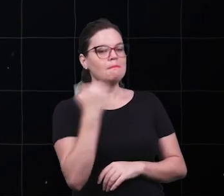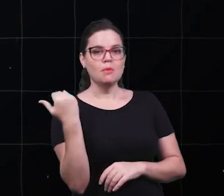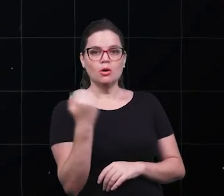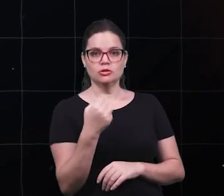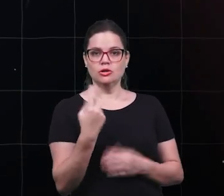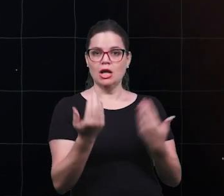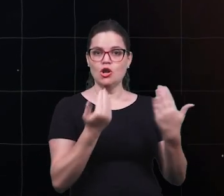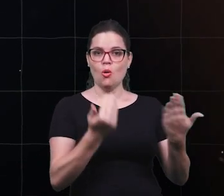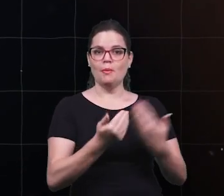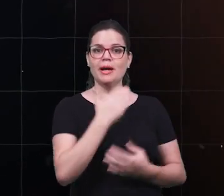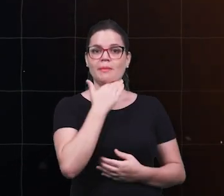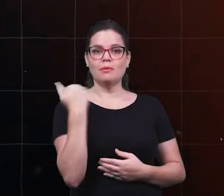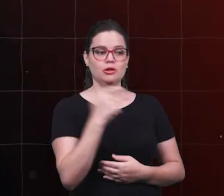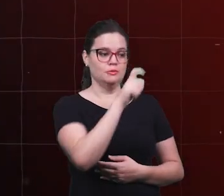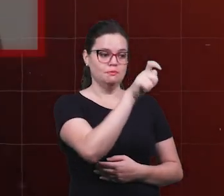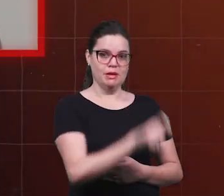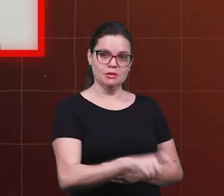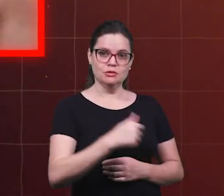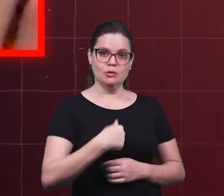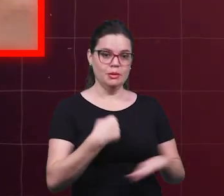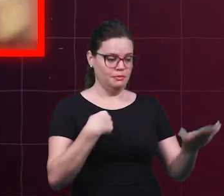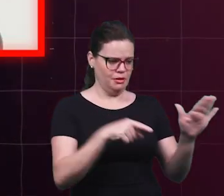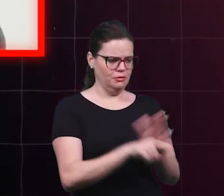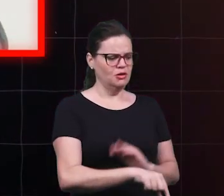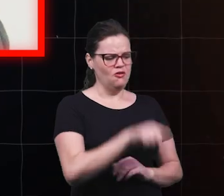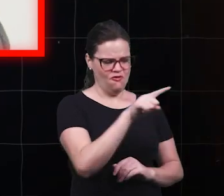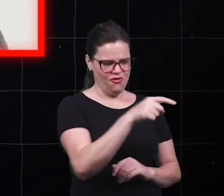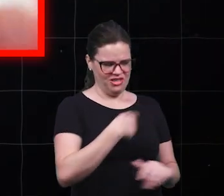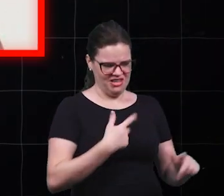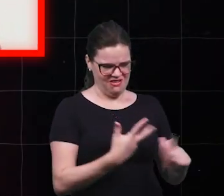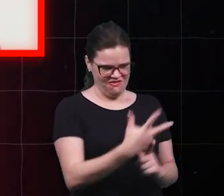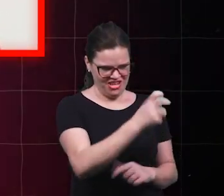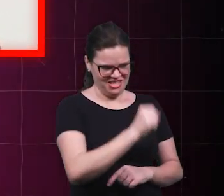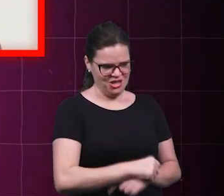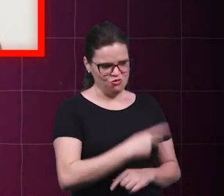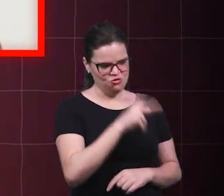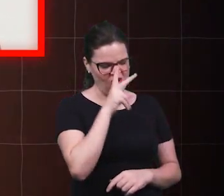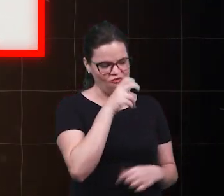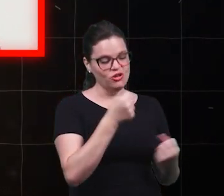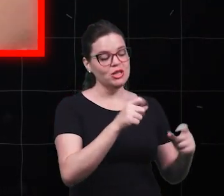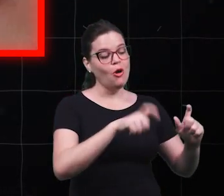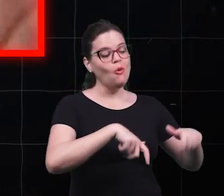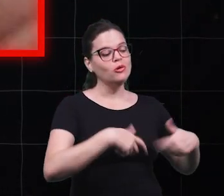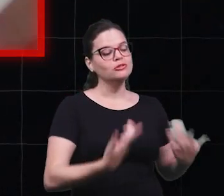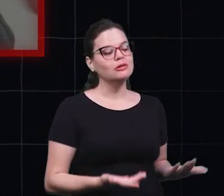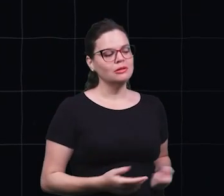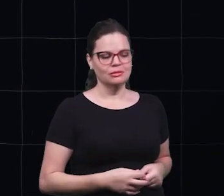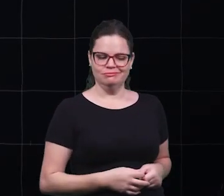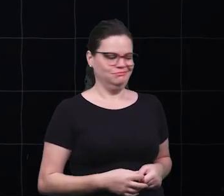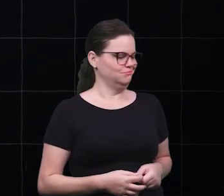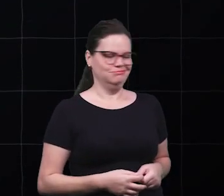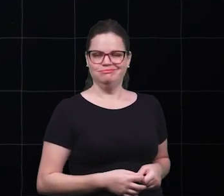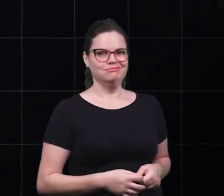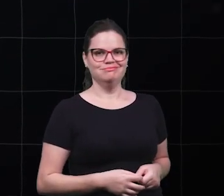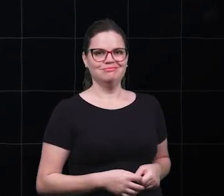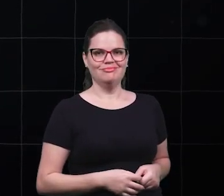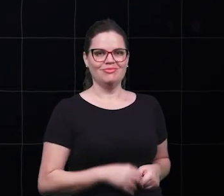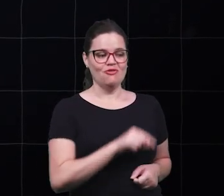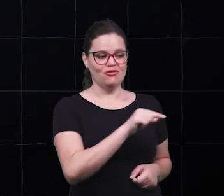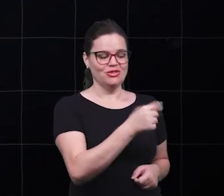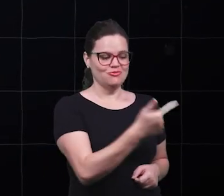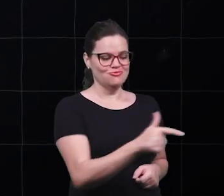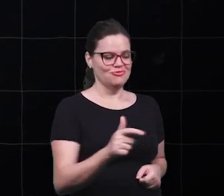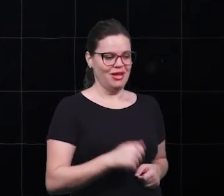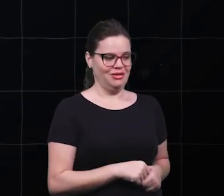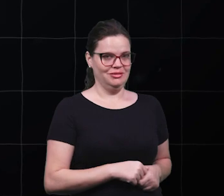está, ó inferno, a tua vitória? E ele continua no versículo consequente dizendo: ora, o aguilhão da morte é o